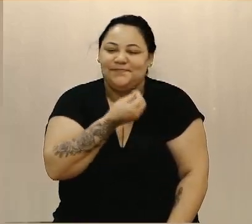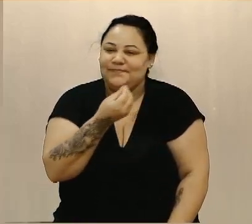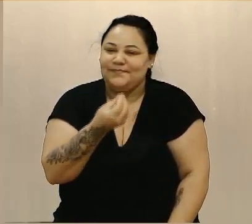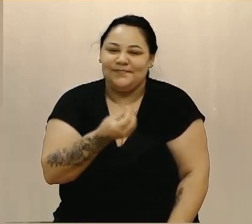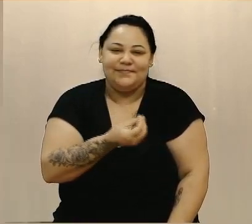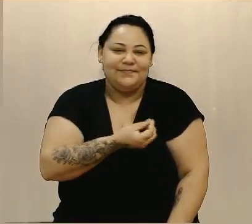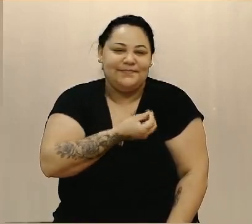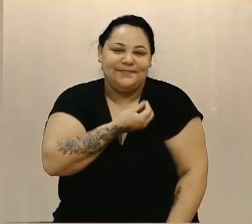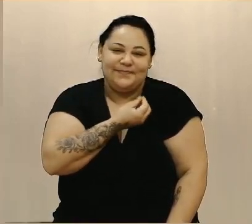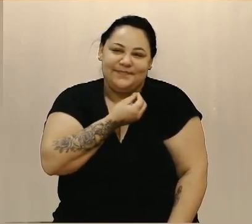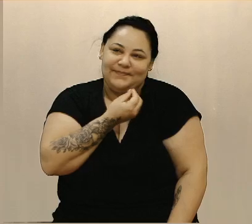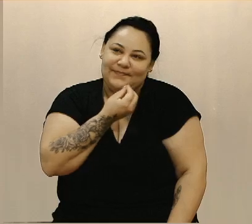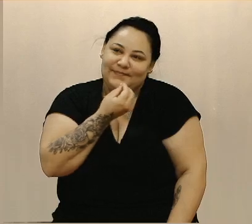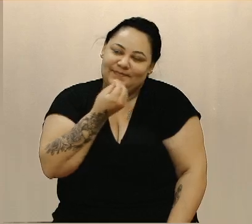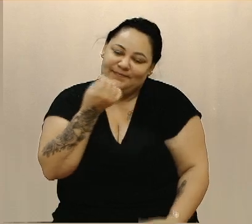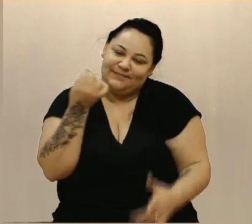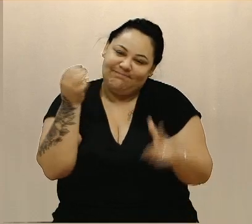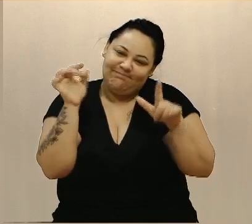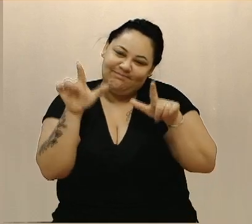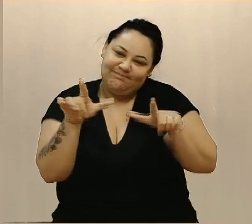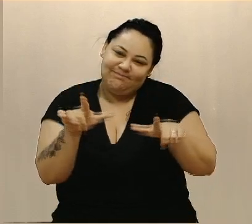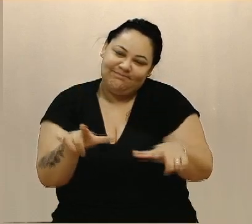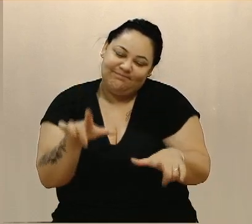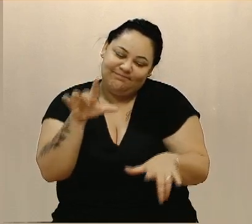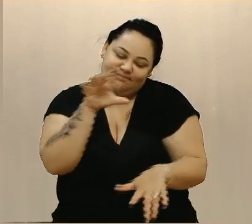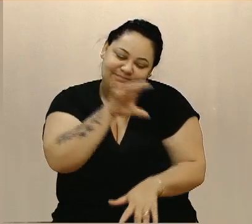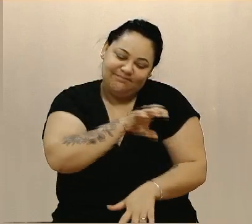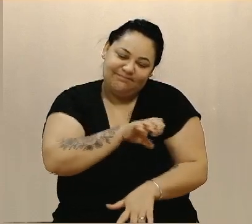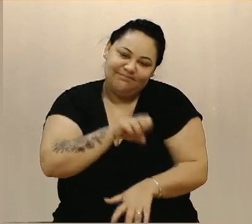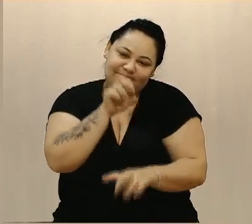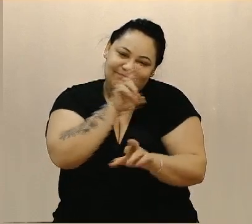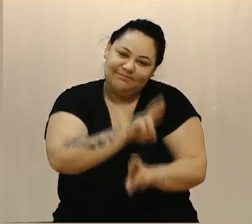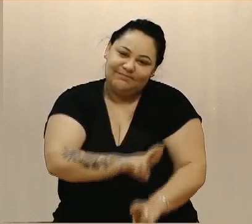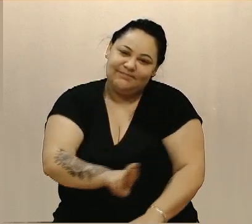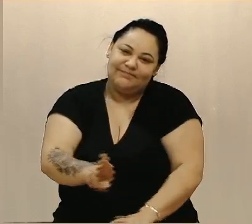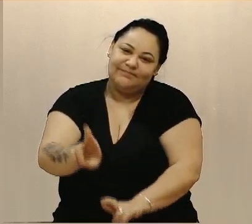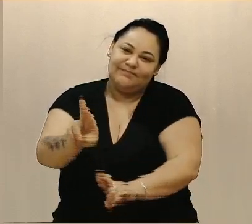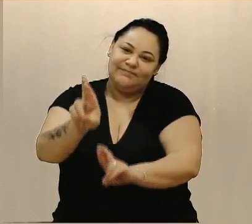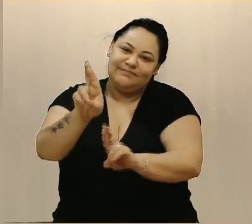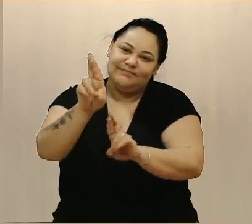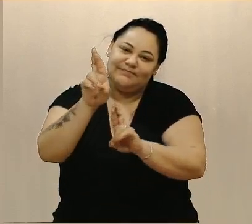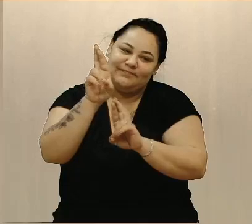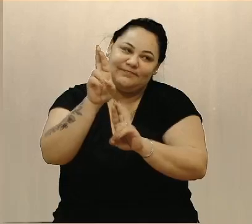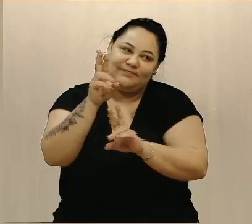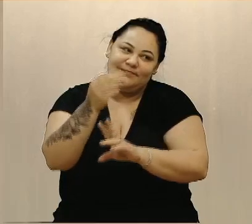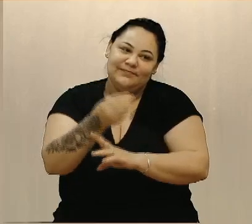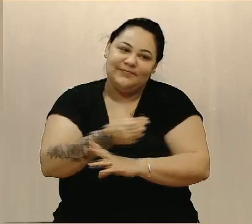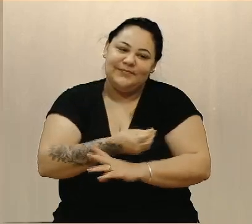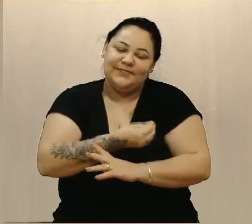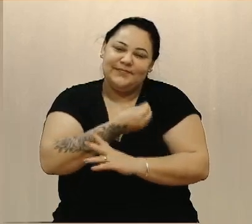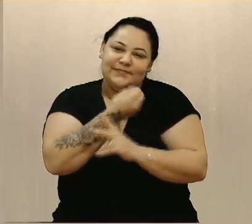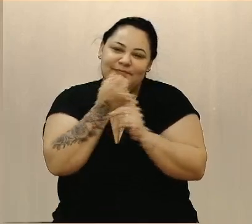Cidade de amor e esperança, eu vivo a partir de você.